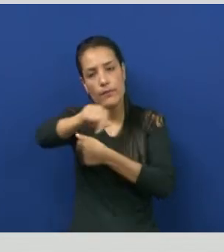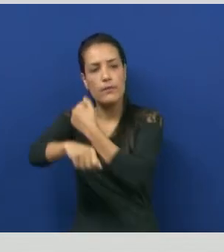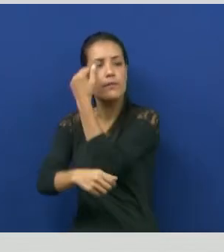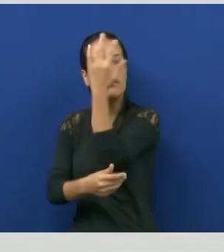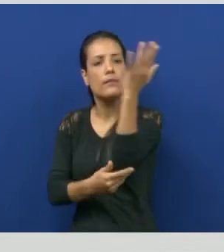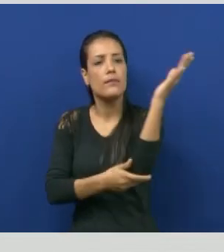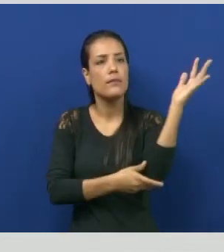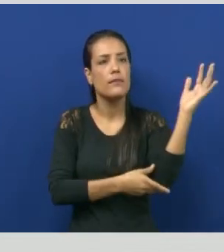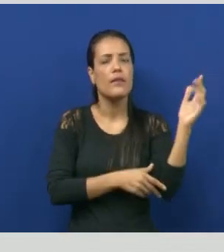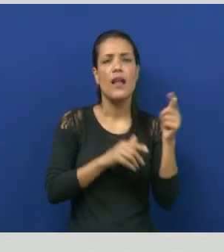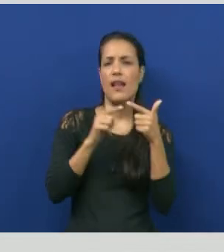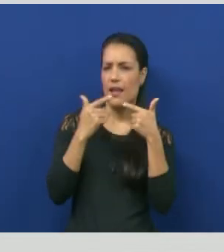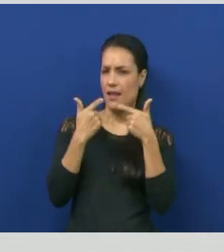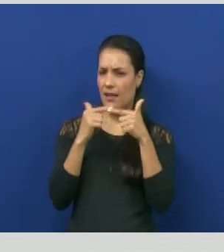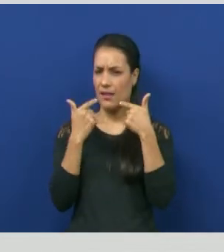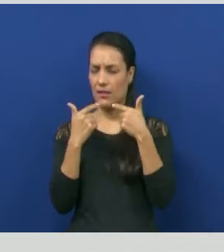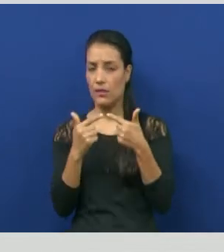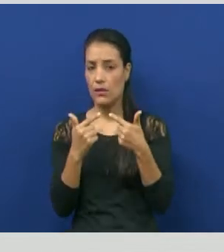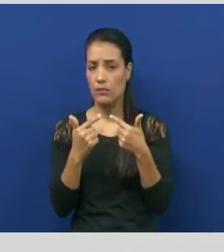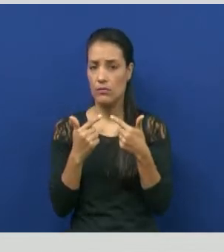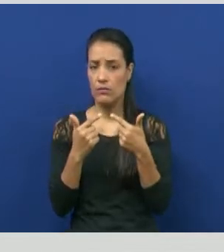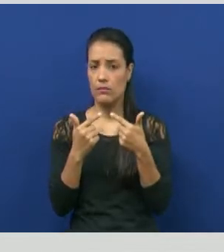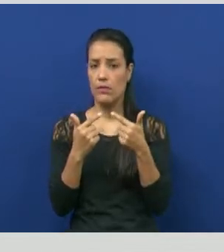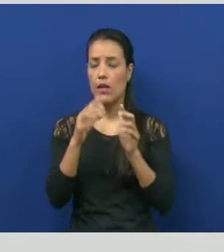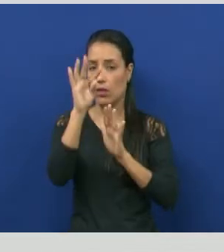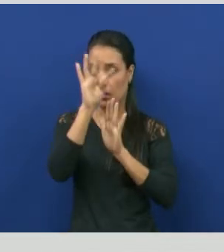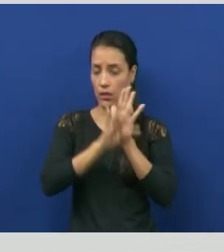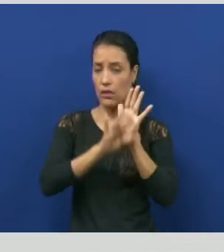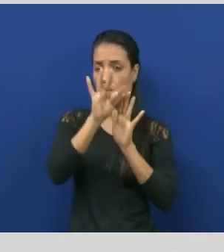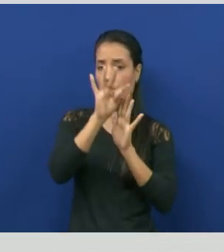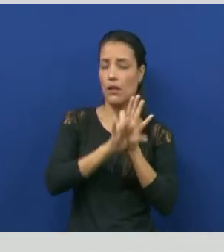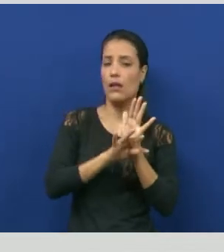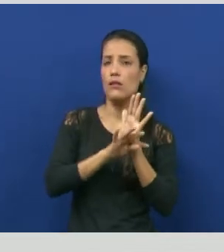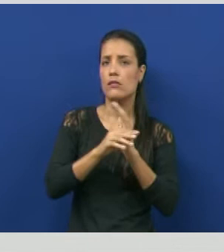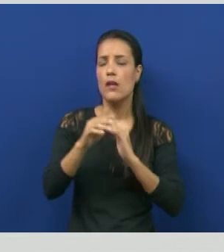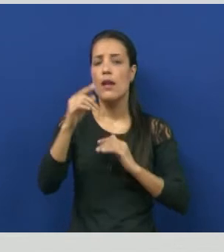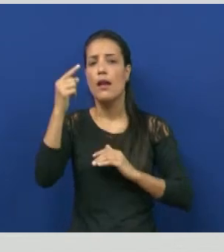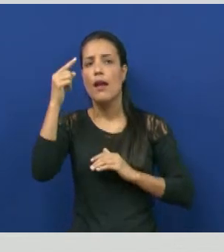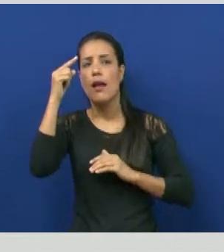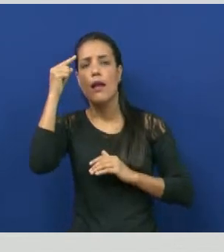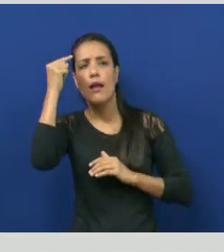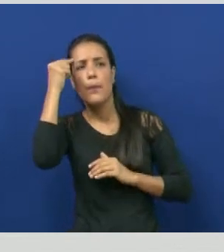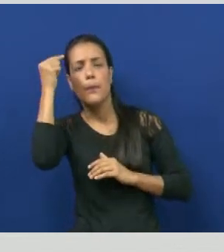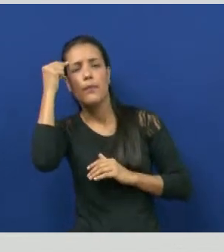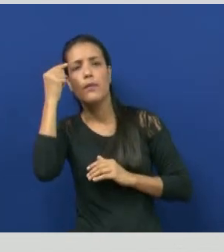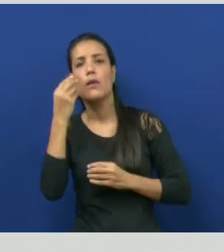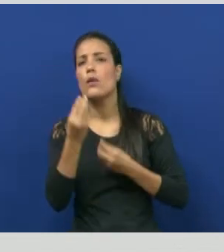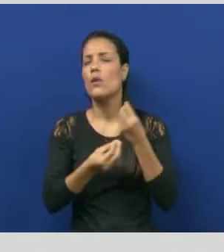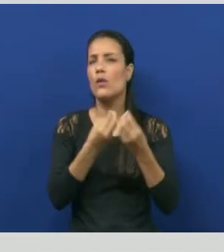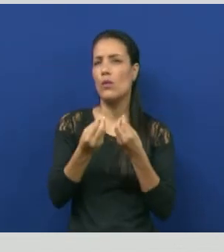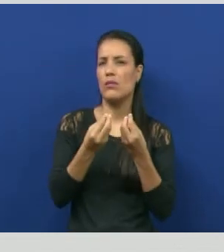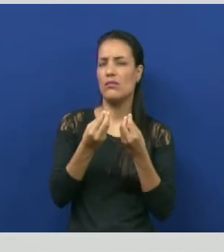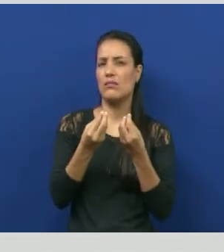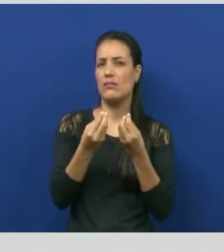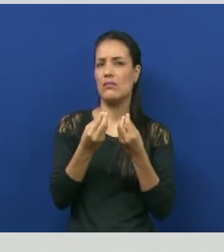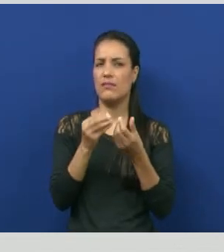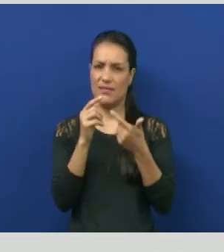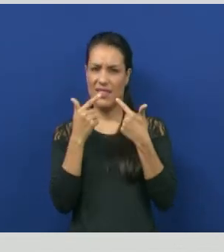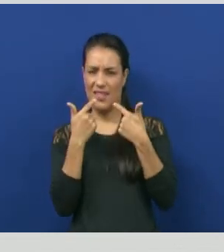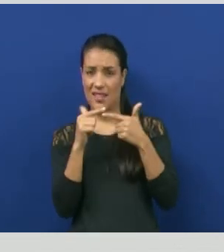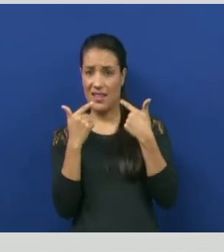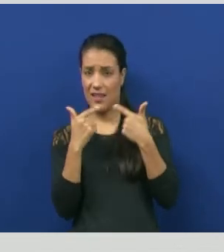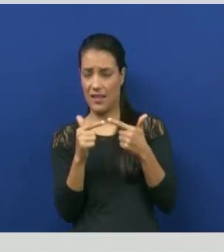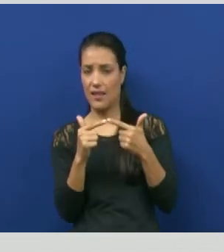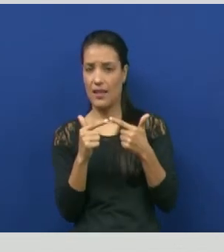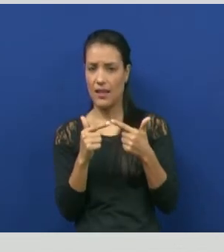eu coloco no meu texto a ideia de que as campinas, elas são risonhas. Então, eu